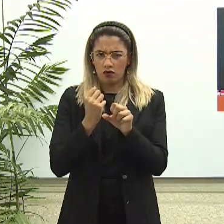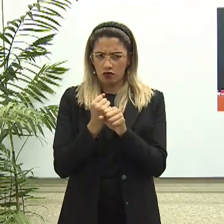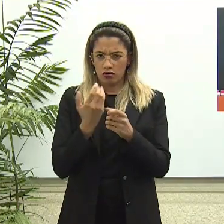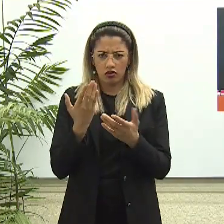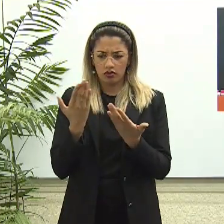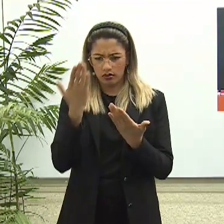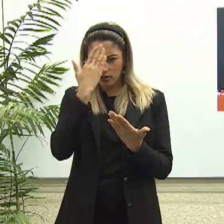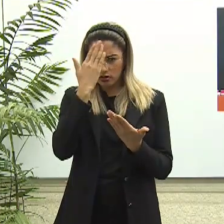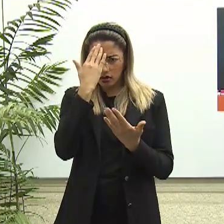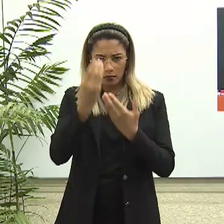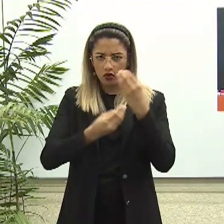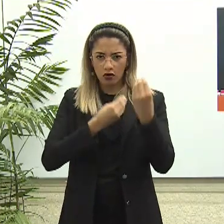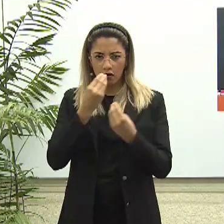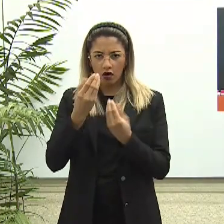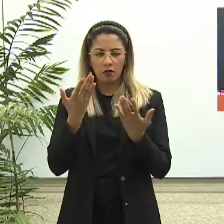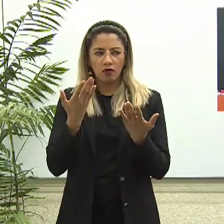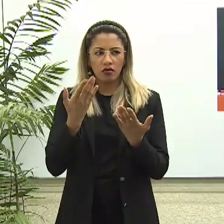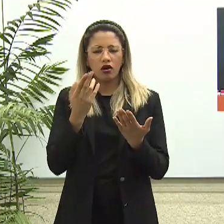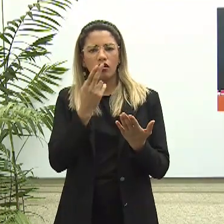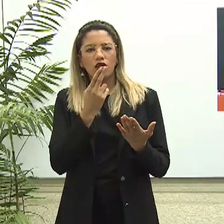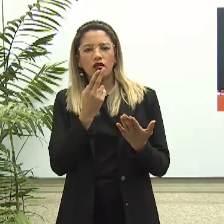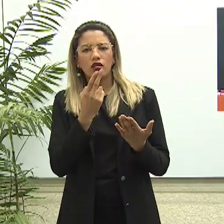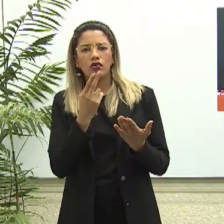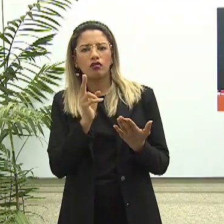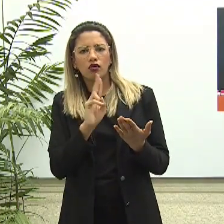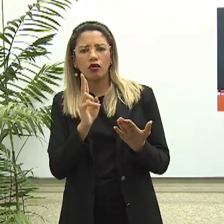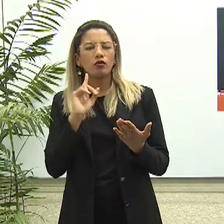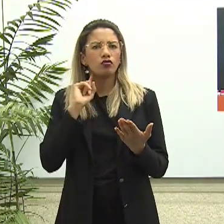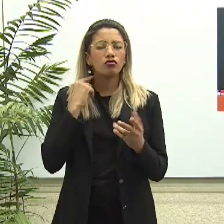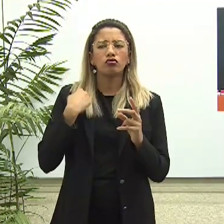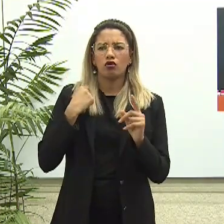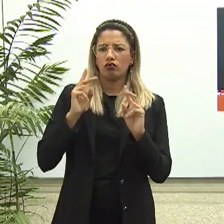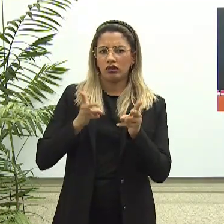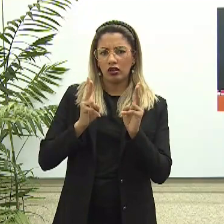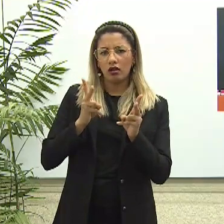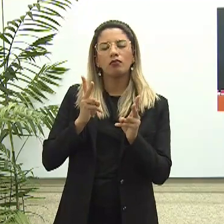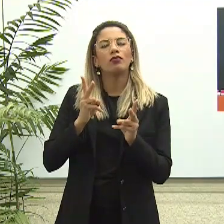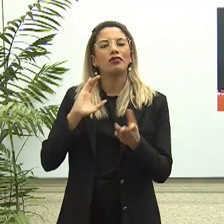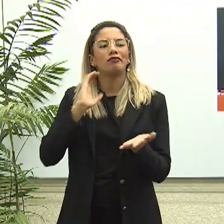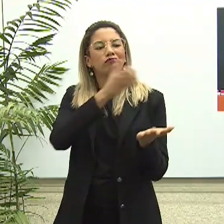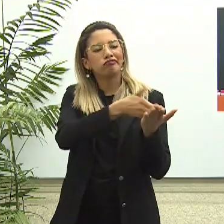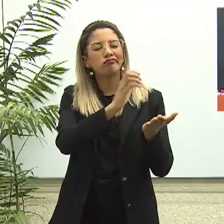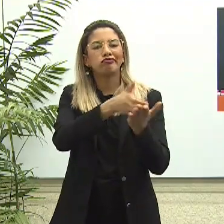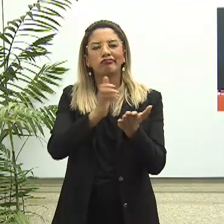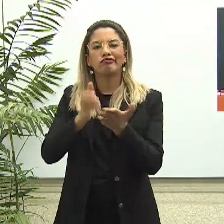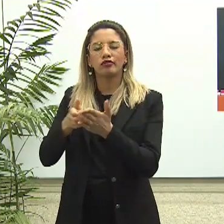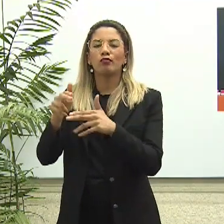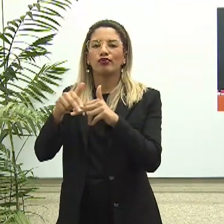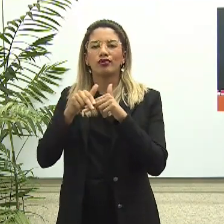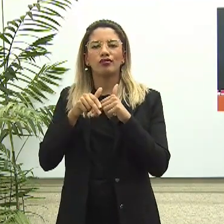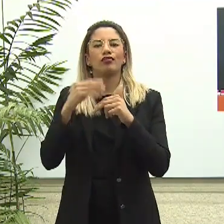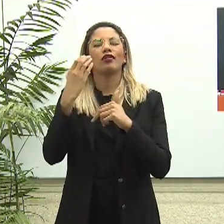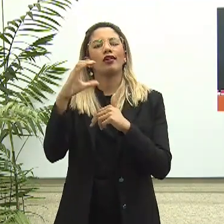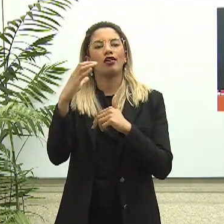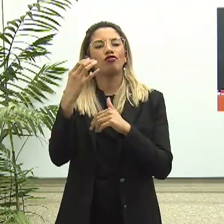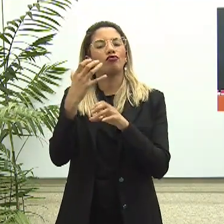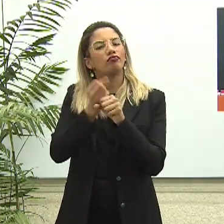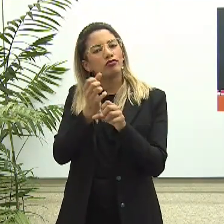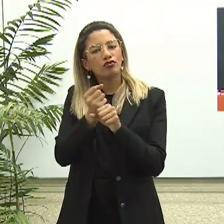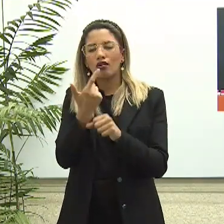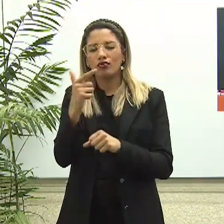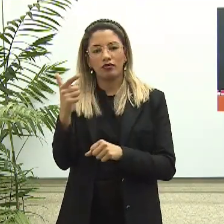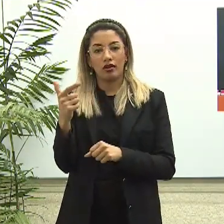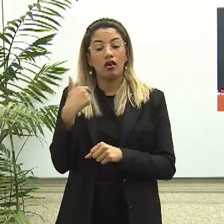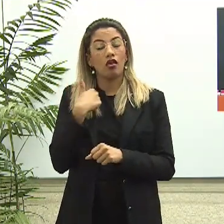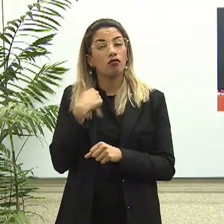talvez porque para não ter o nome sujo eu sempre comprava a vista né então também não tinha histórico de crédito então não tinha scó mas eu tô supondo